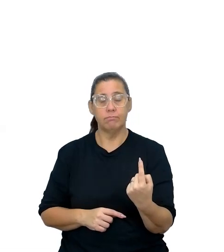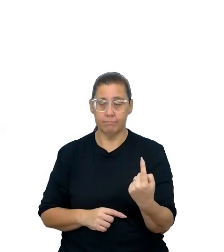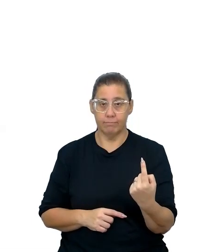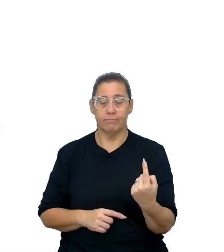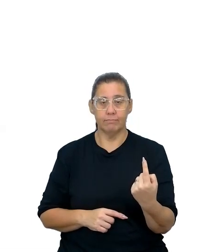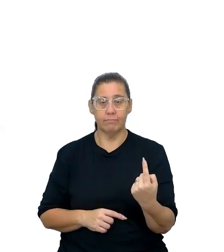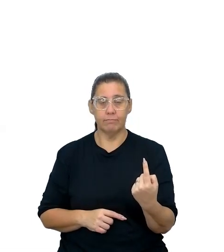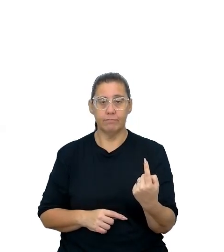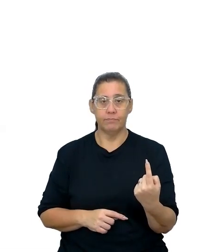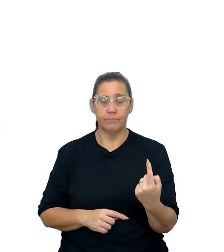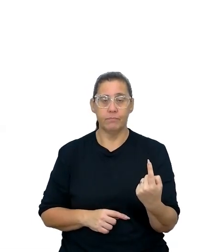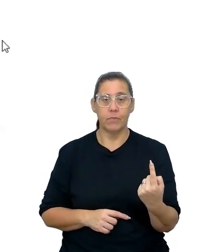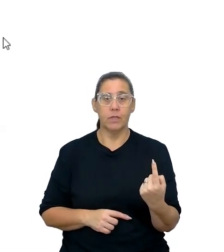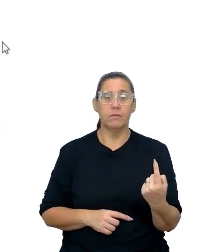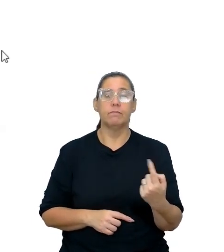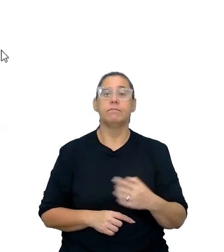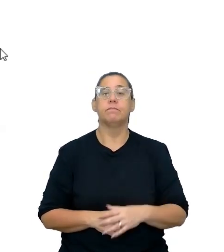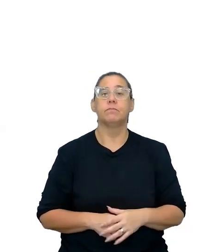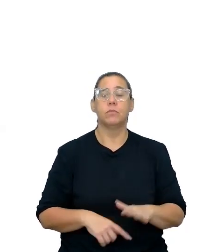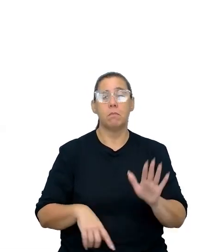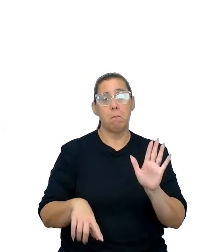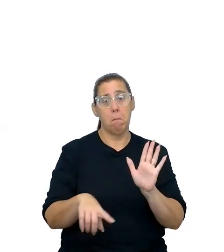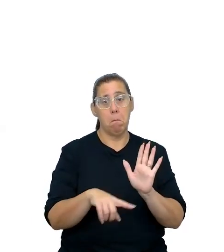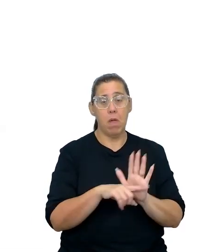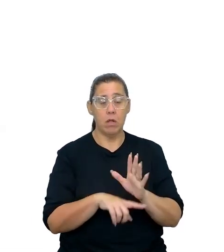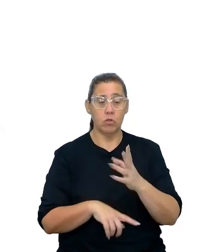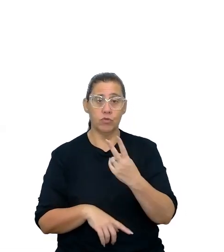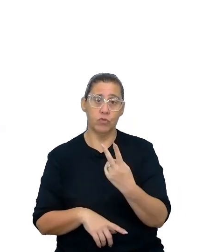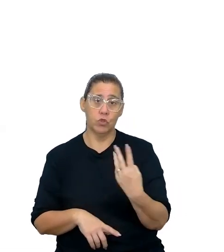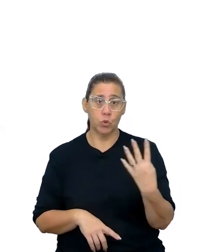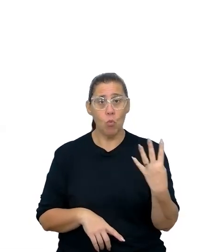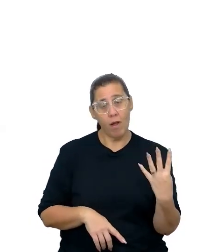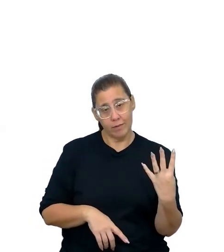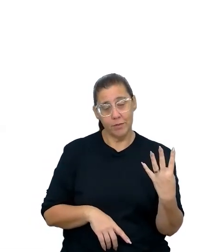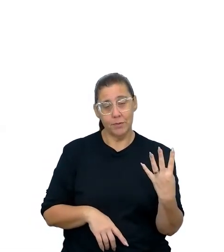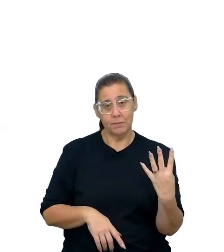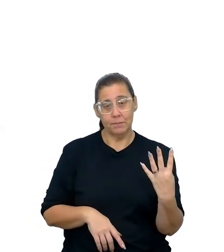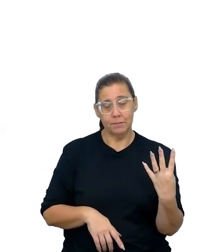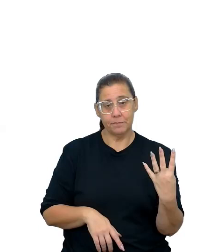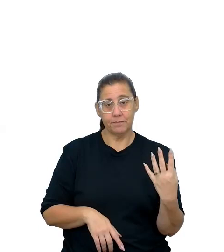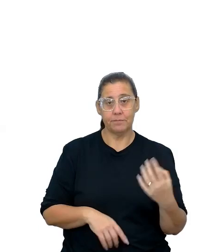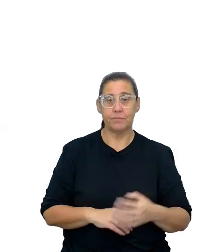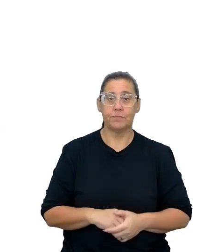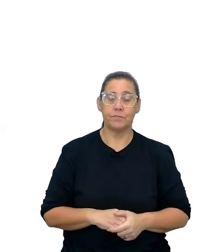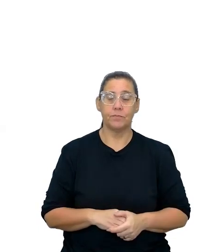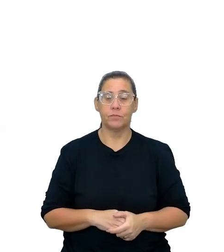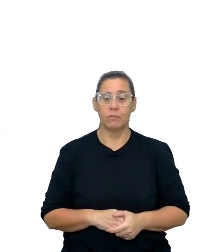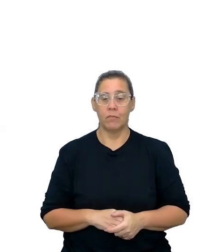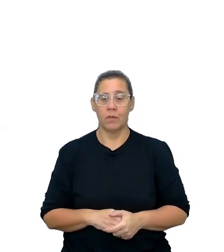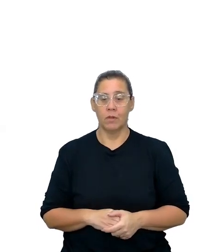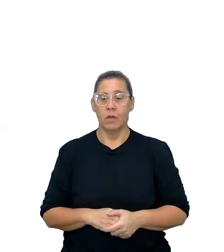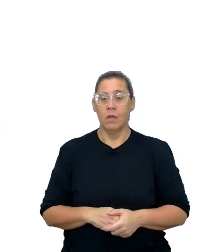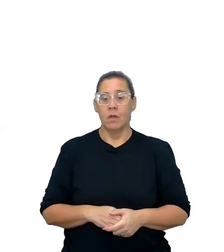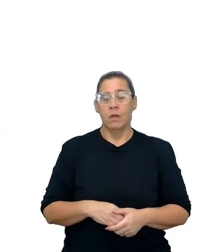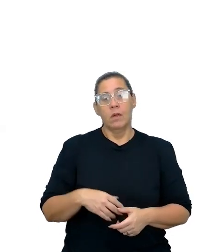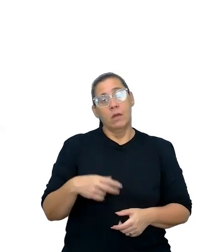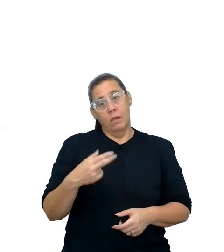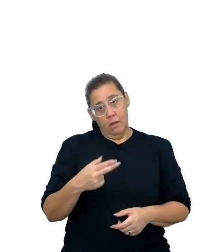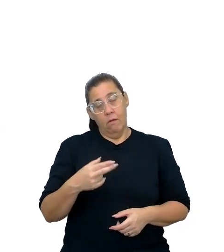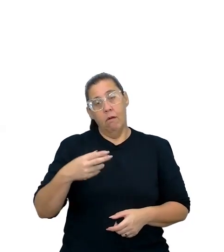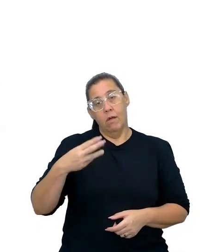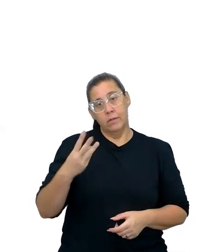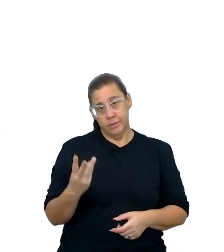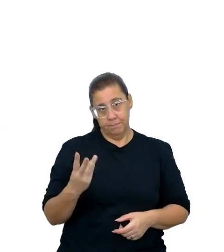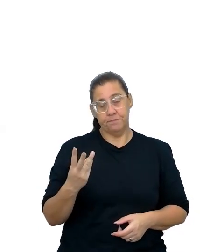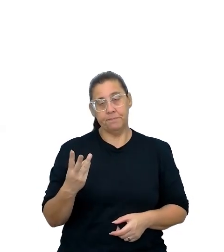21 figurinhas. E ver a diferença aqui com 24. Então, 24 menos 21 figurinhas vai